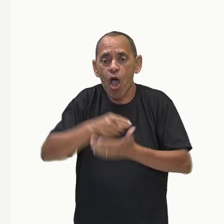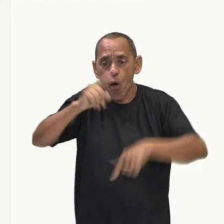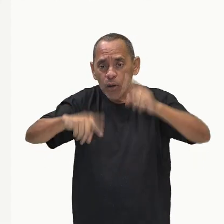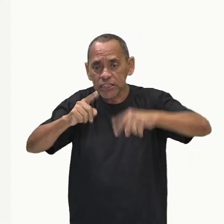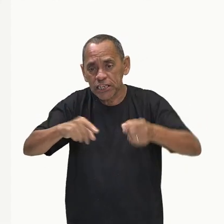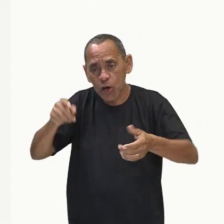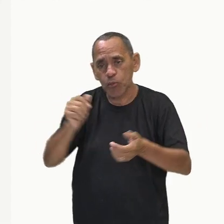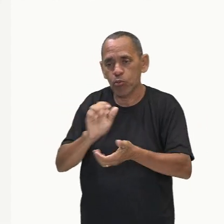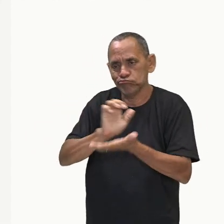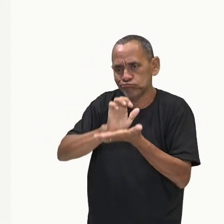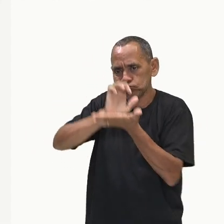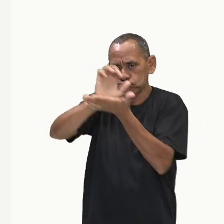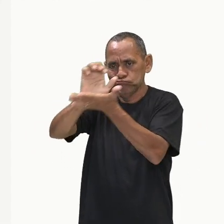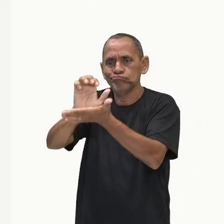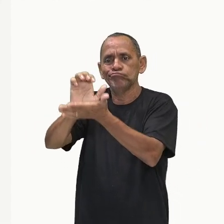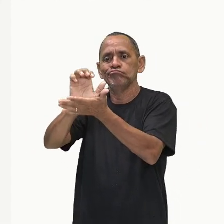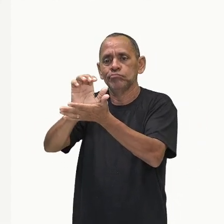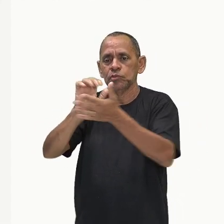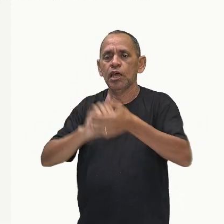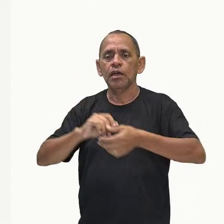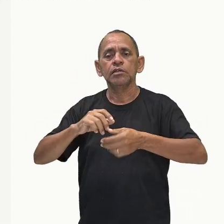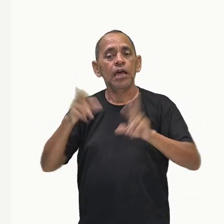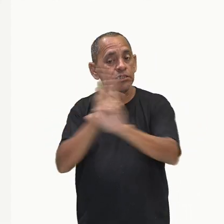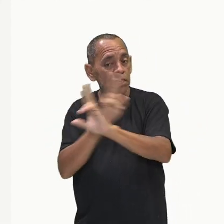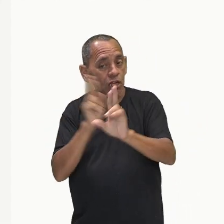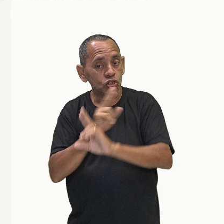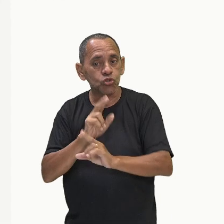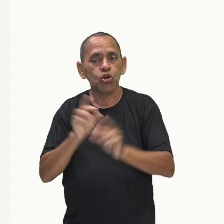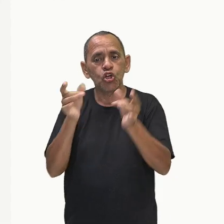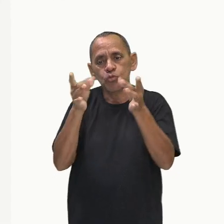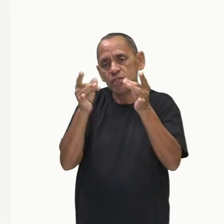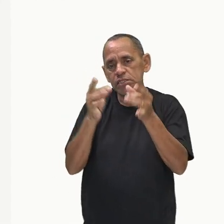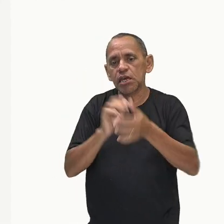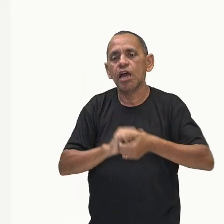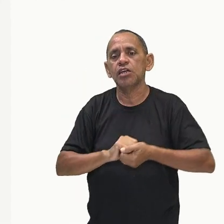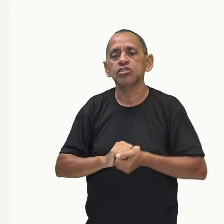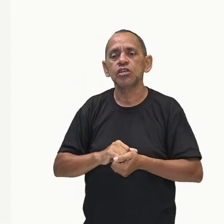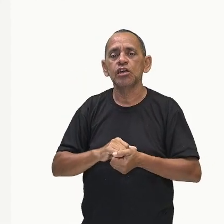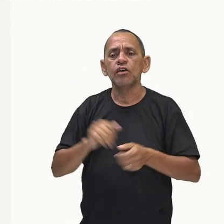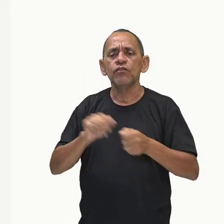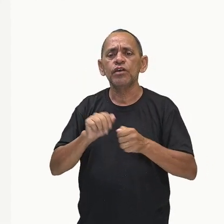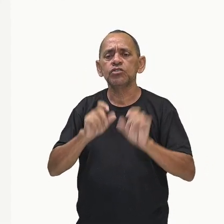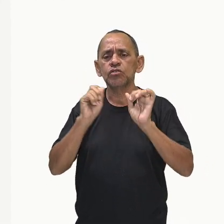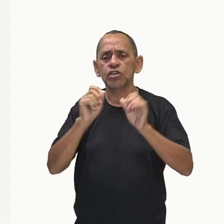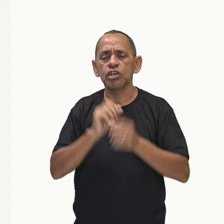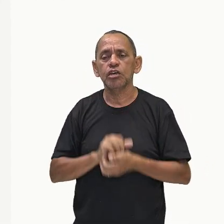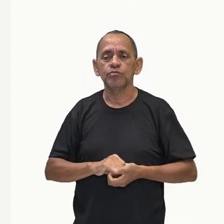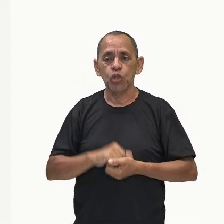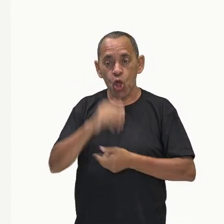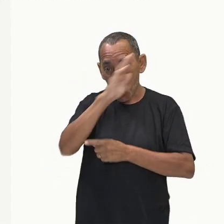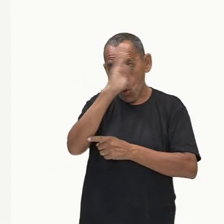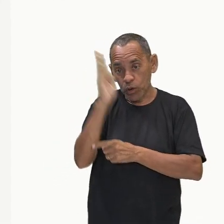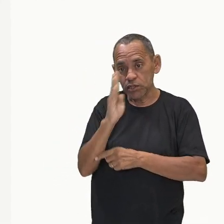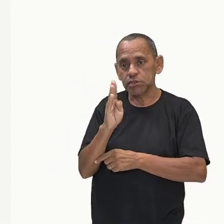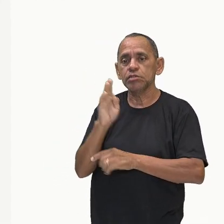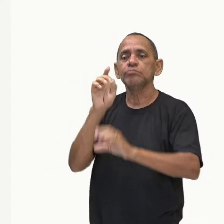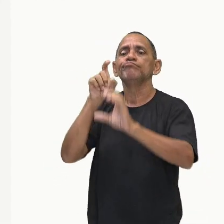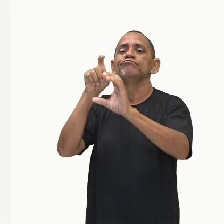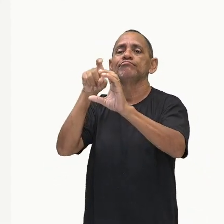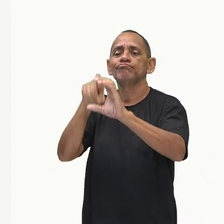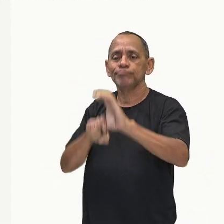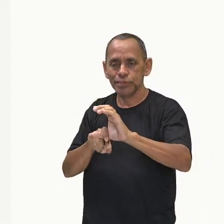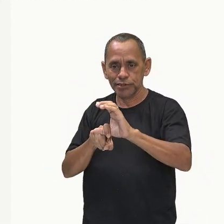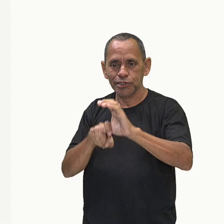Inglaterra. Então essas relações comerciais fez com que o Brasil se tornasse dependente, do